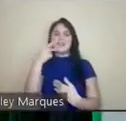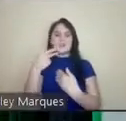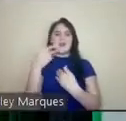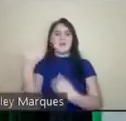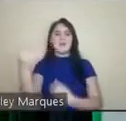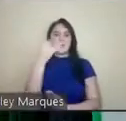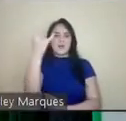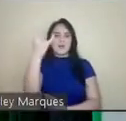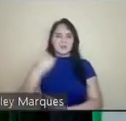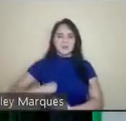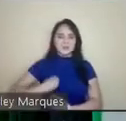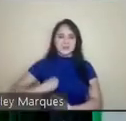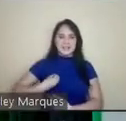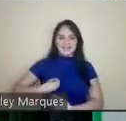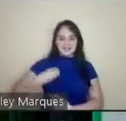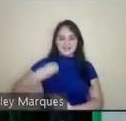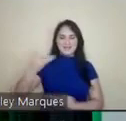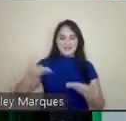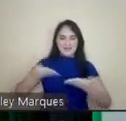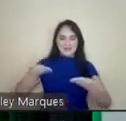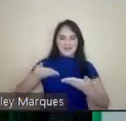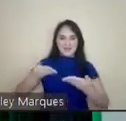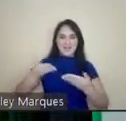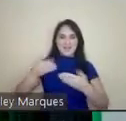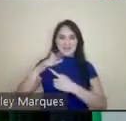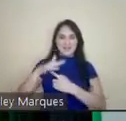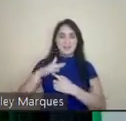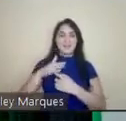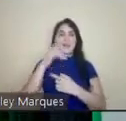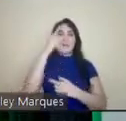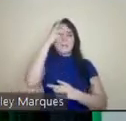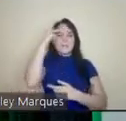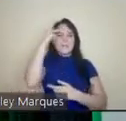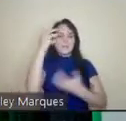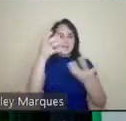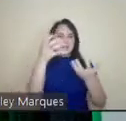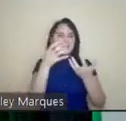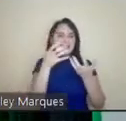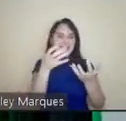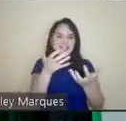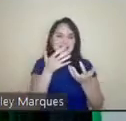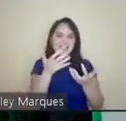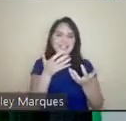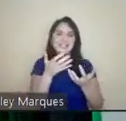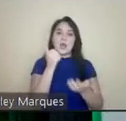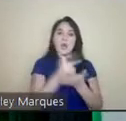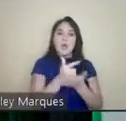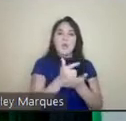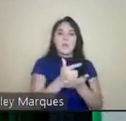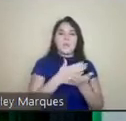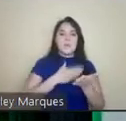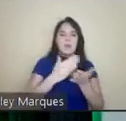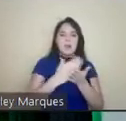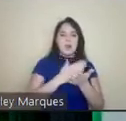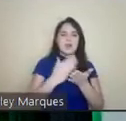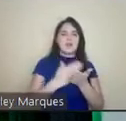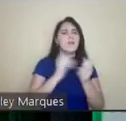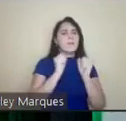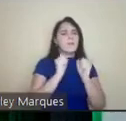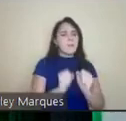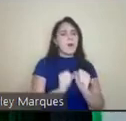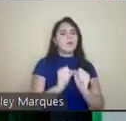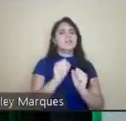estar nessa feira. Bom, quem quiser comprar o meu livro, ou sim, quem quiser comprar, pode comprar na minha editora,